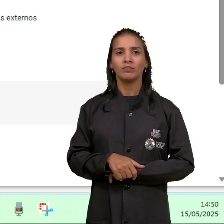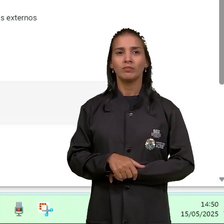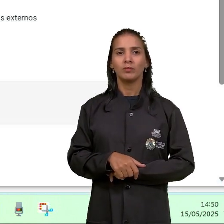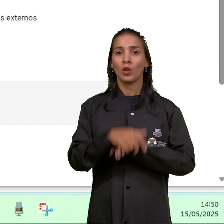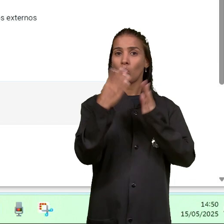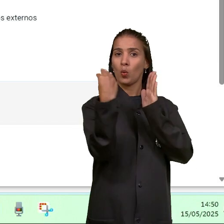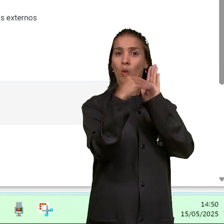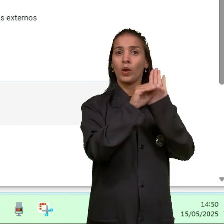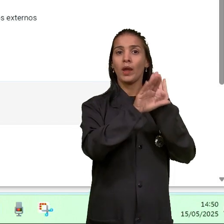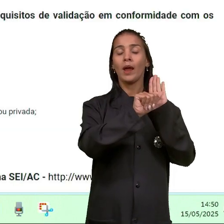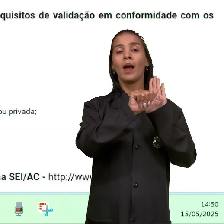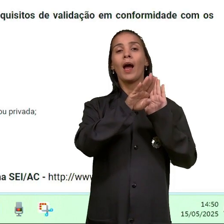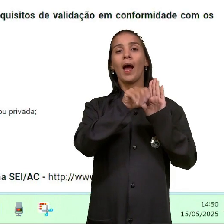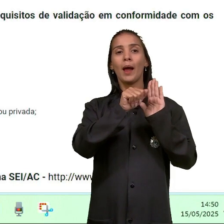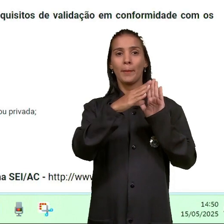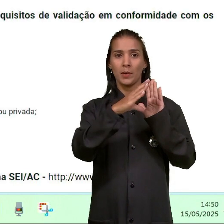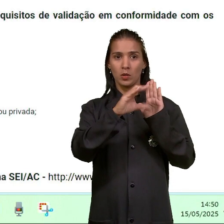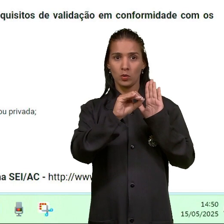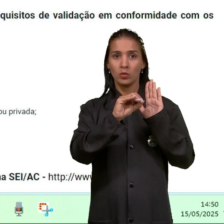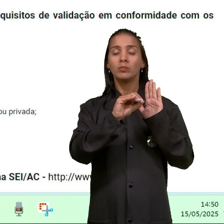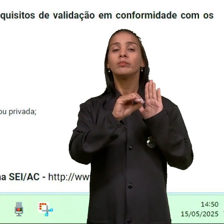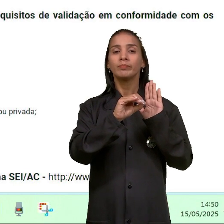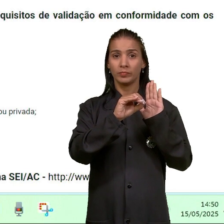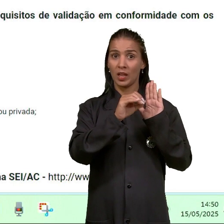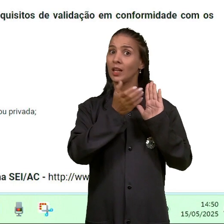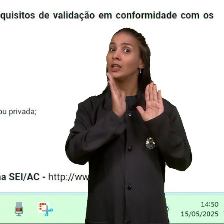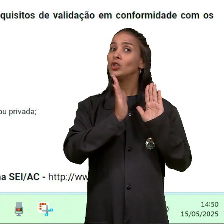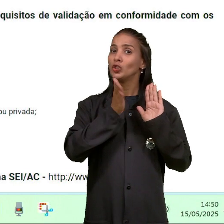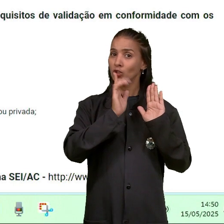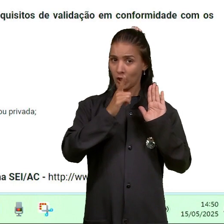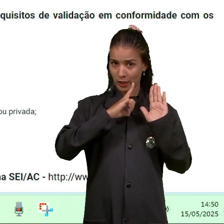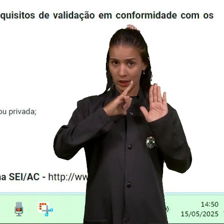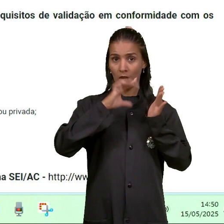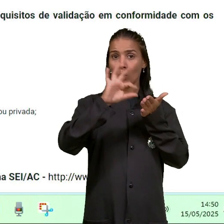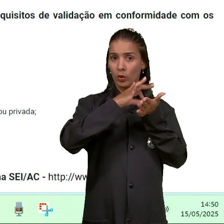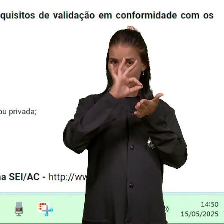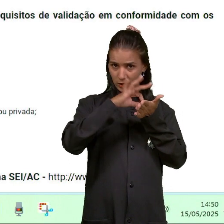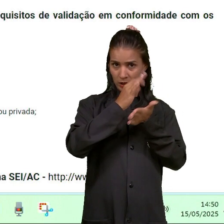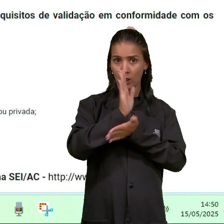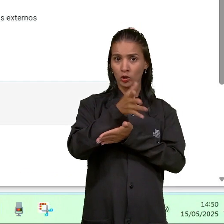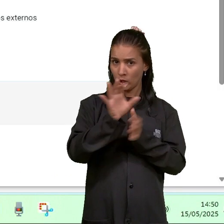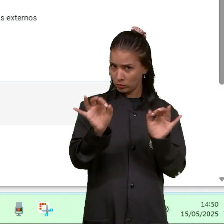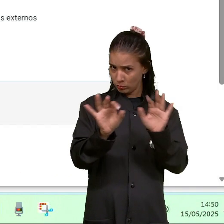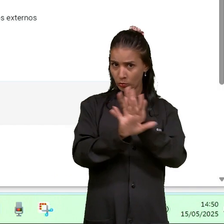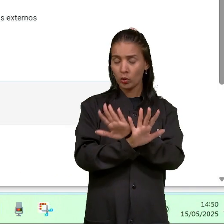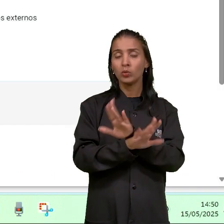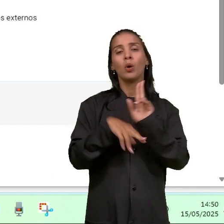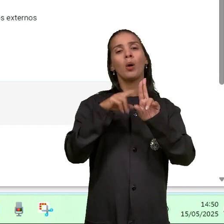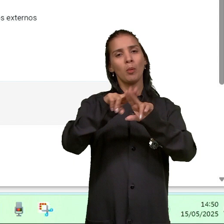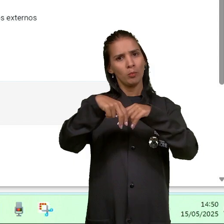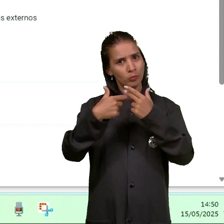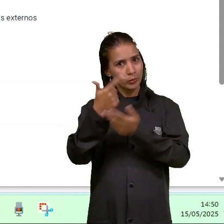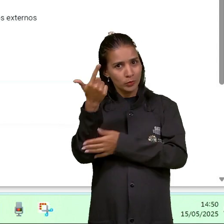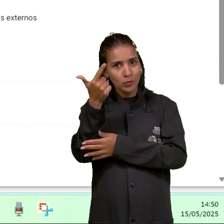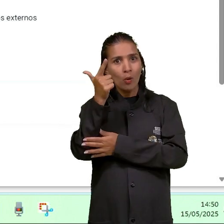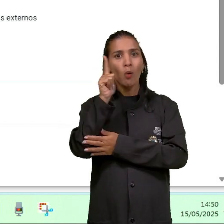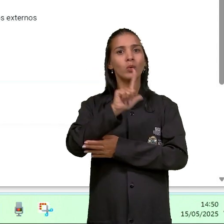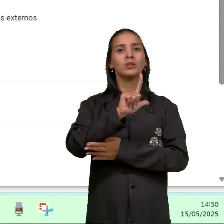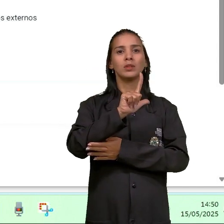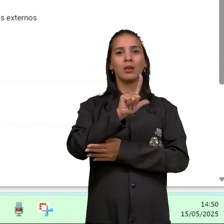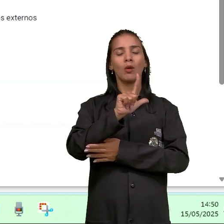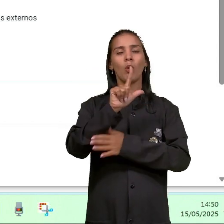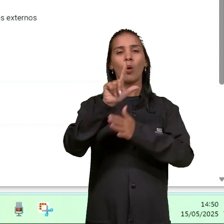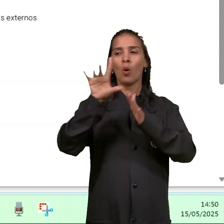já entraram aqui nessa página, fizeram o cadastro dele no SEI externo, por isso eu consigo colocar ele